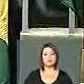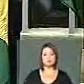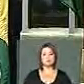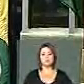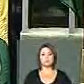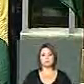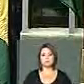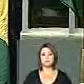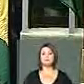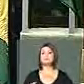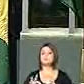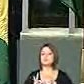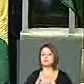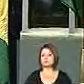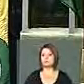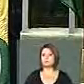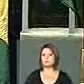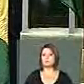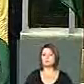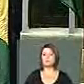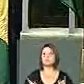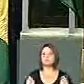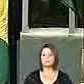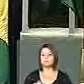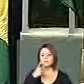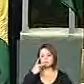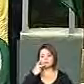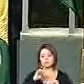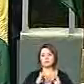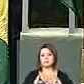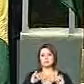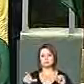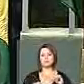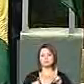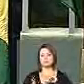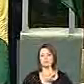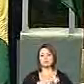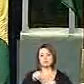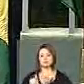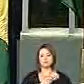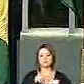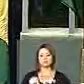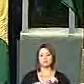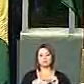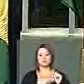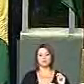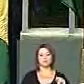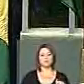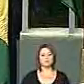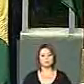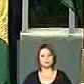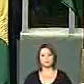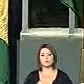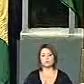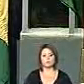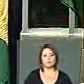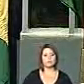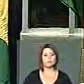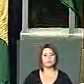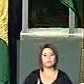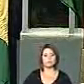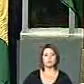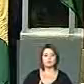mas onde todos nós podemos dizer que escolhido um projeto e um governante trabalharemos